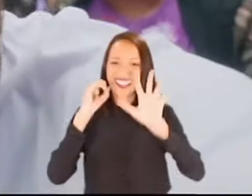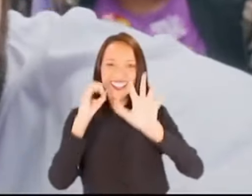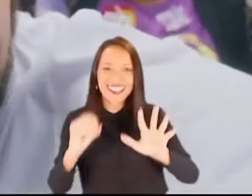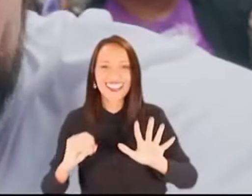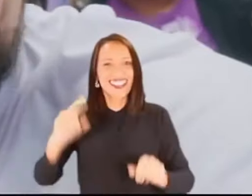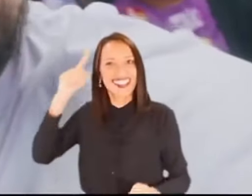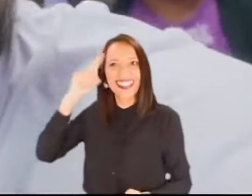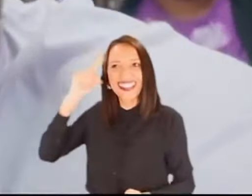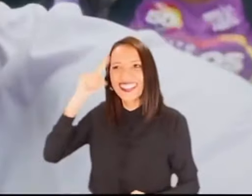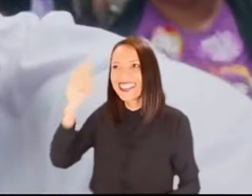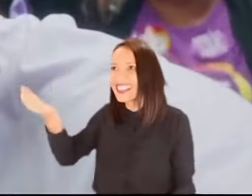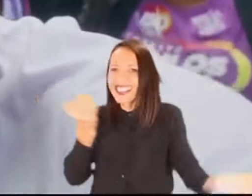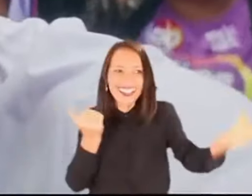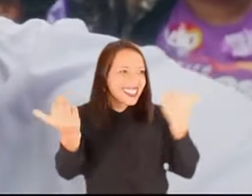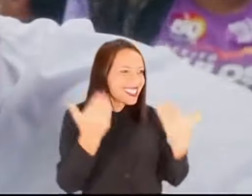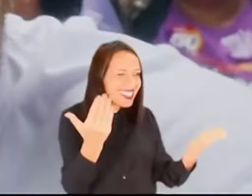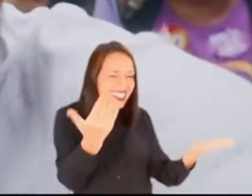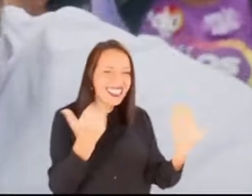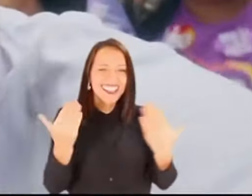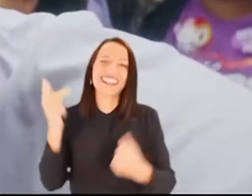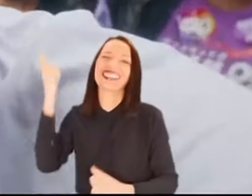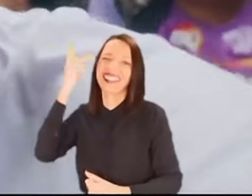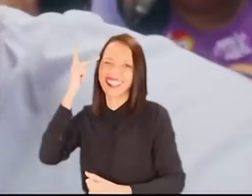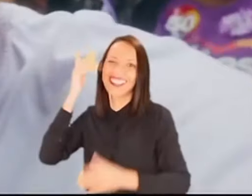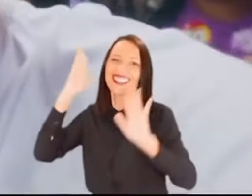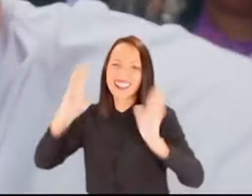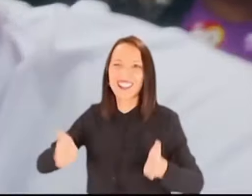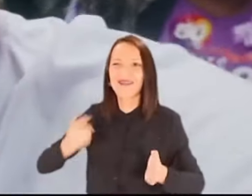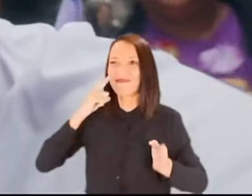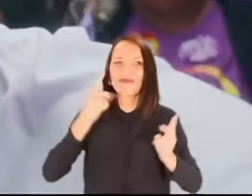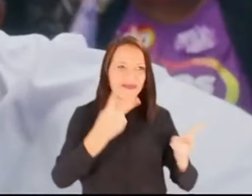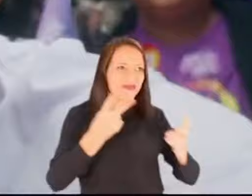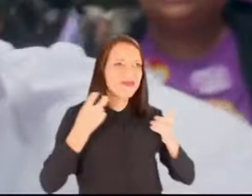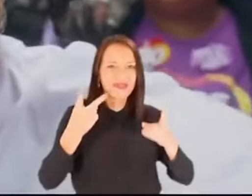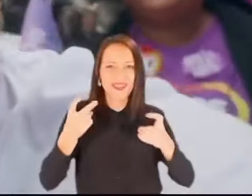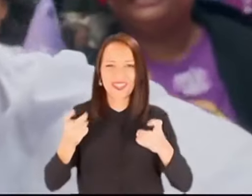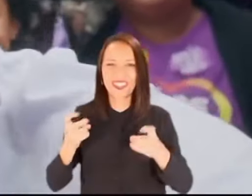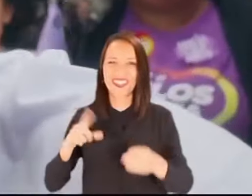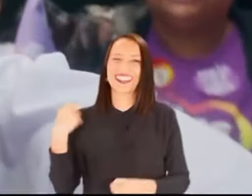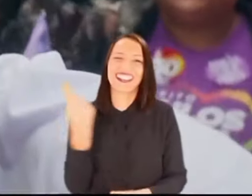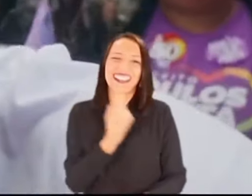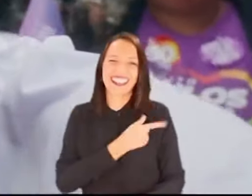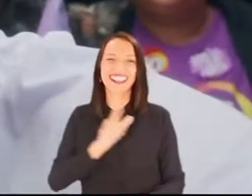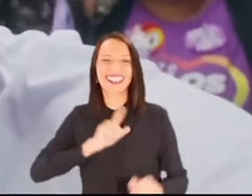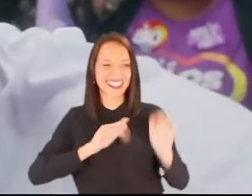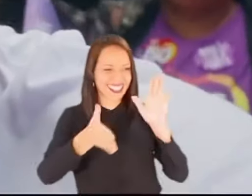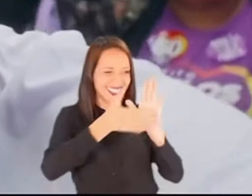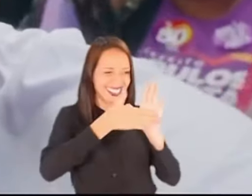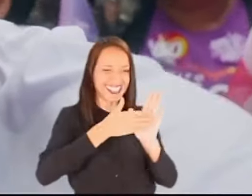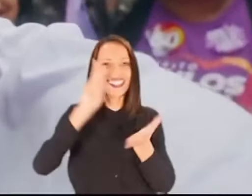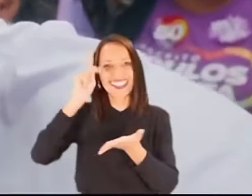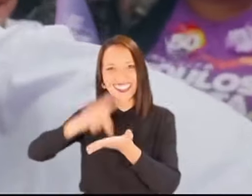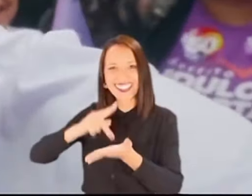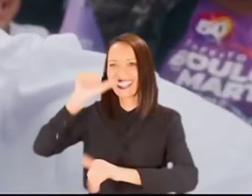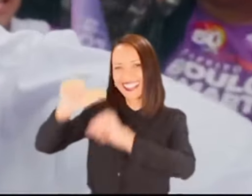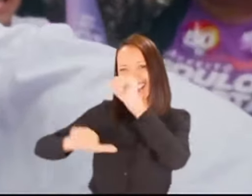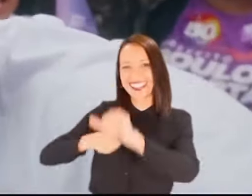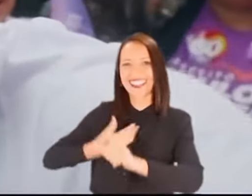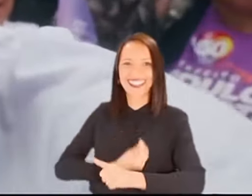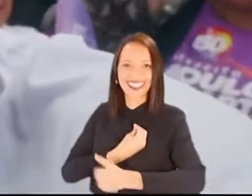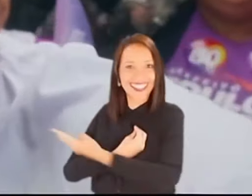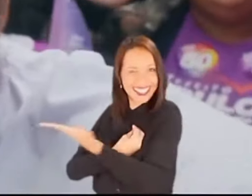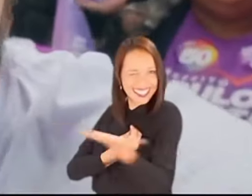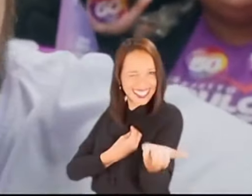votar 50. A cada dia mais gente tá vindo junto, porque São Paulo já percebeu que a gente é que tem proposta